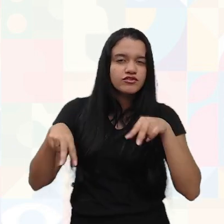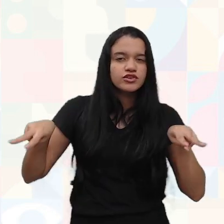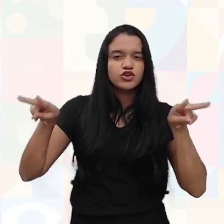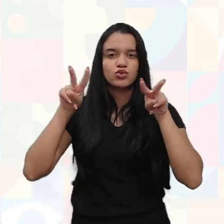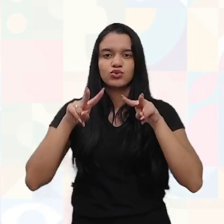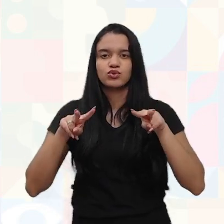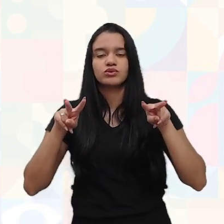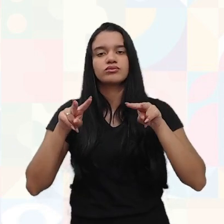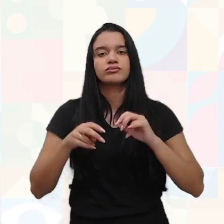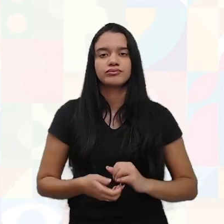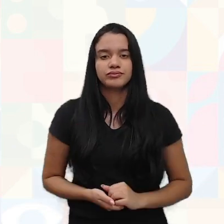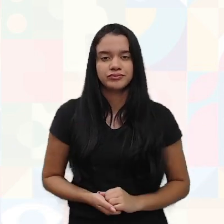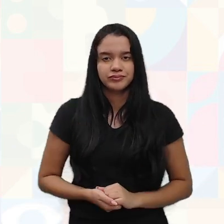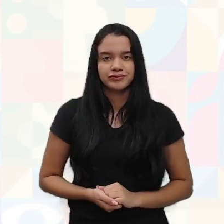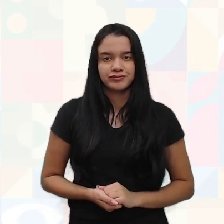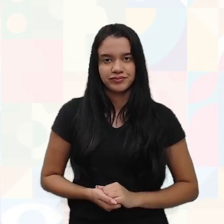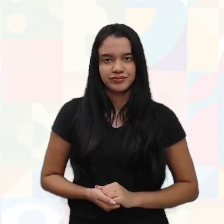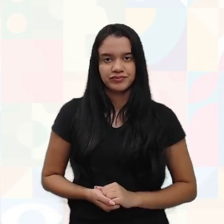tá certo?